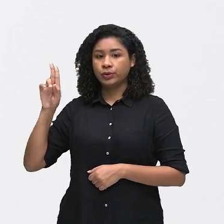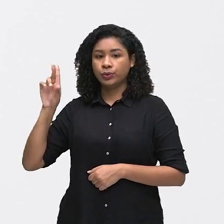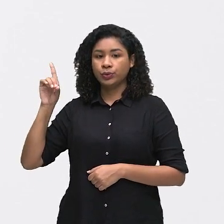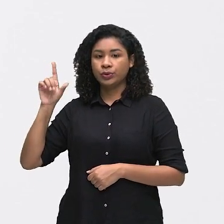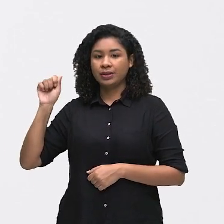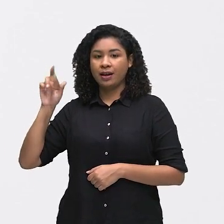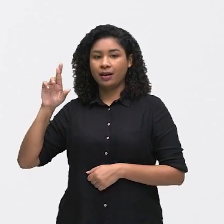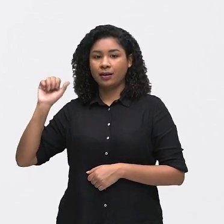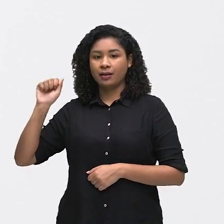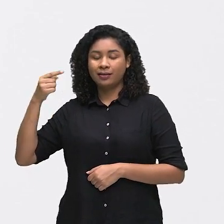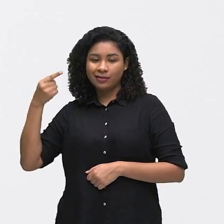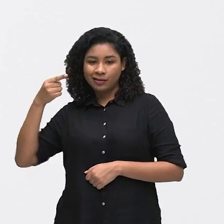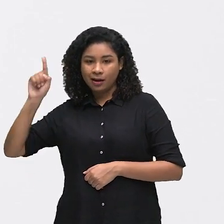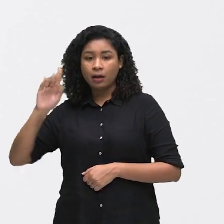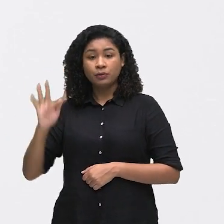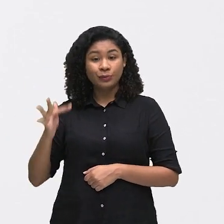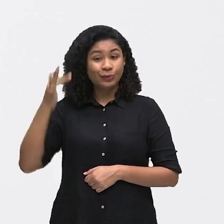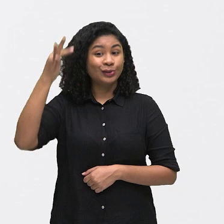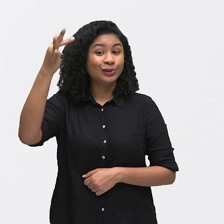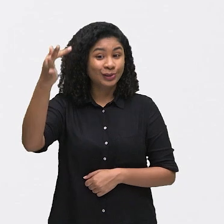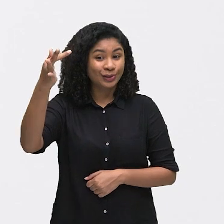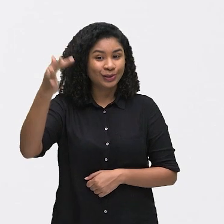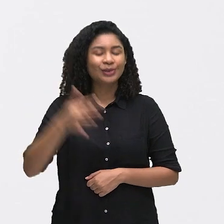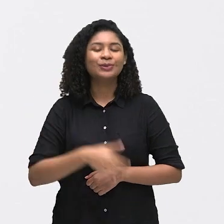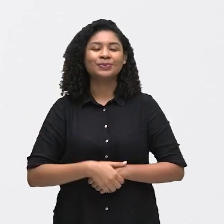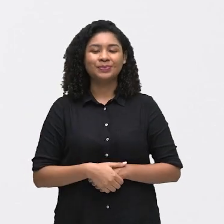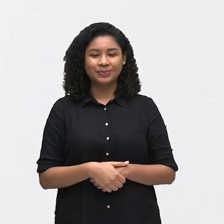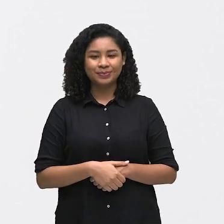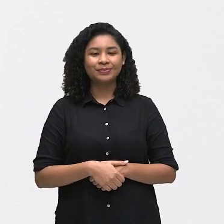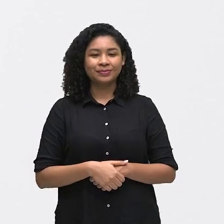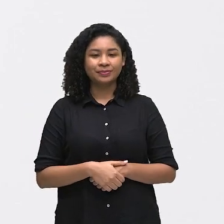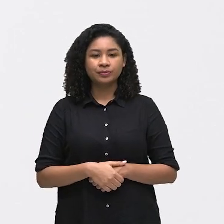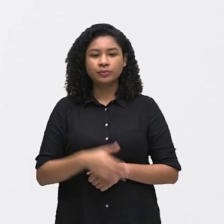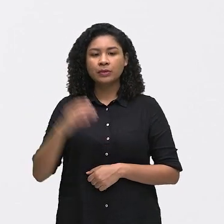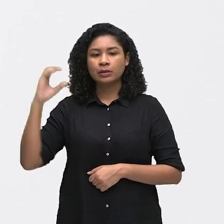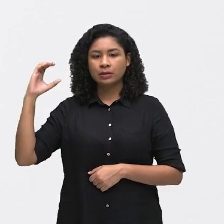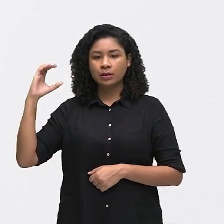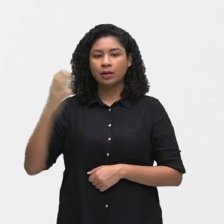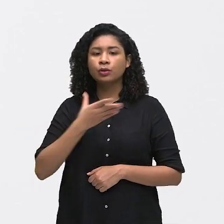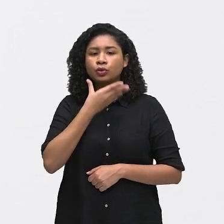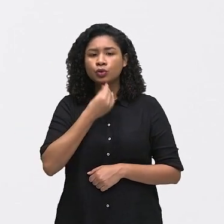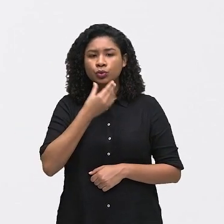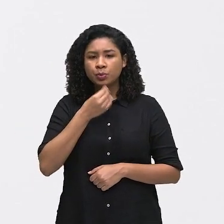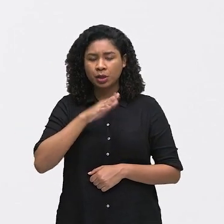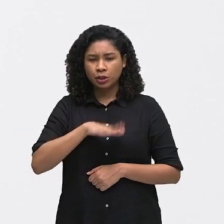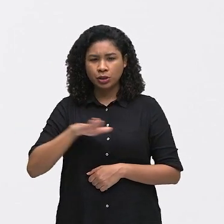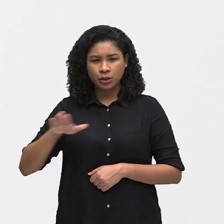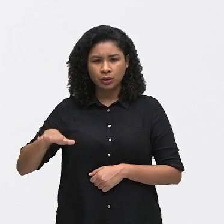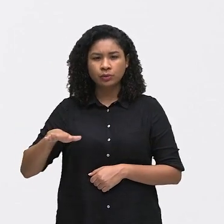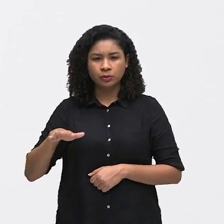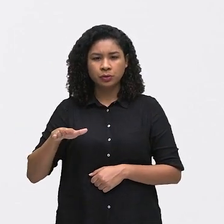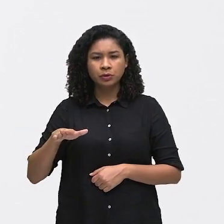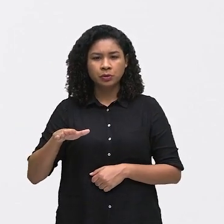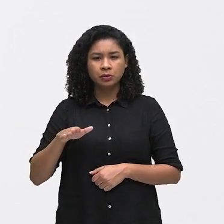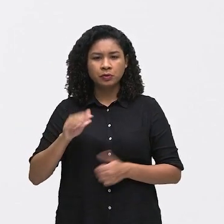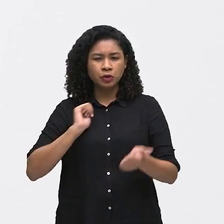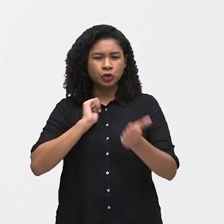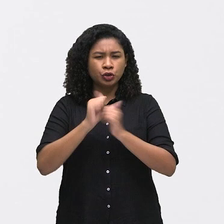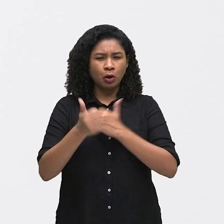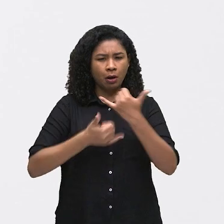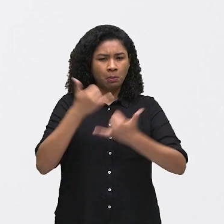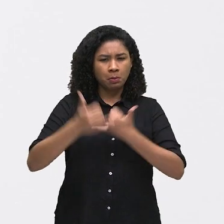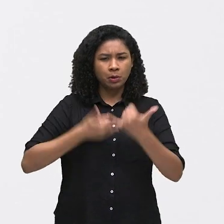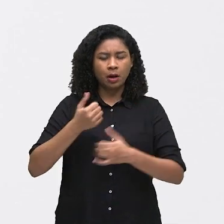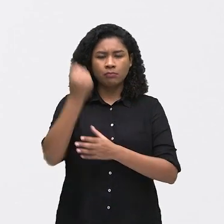saiu horroroso aqui, assim, futuro. Os meninos jogarão basquete, também o verbo jogar aqui